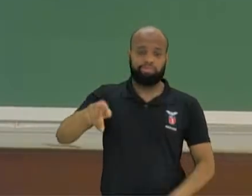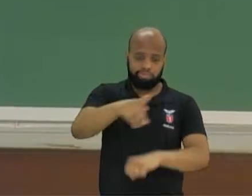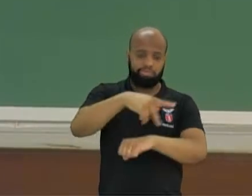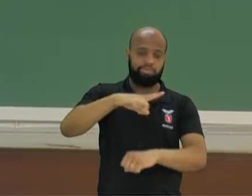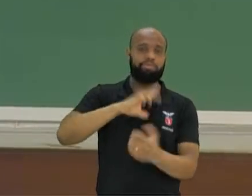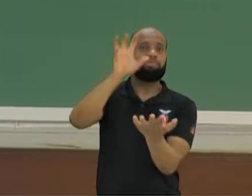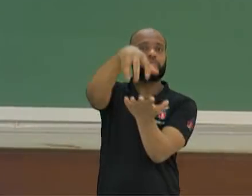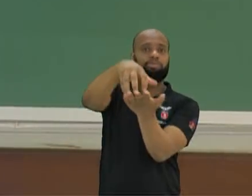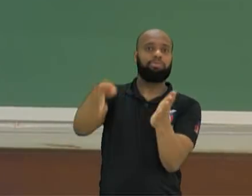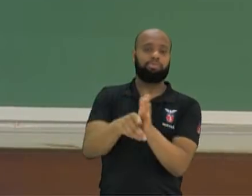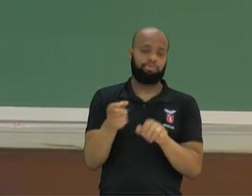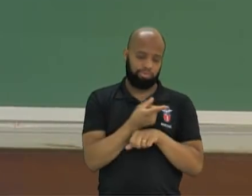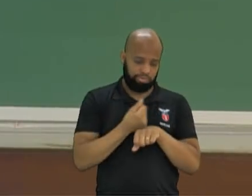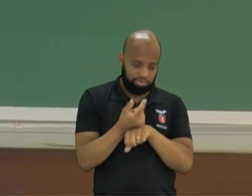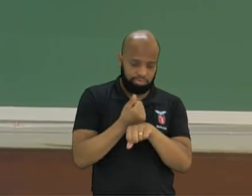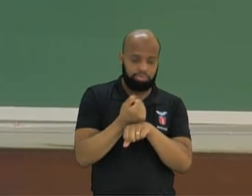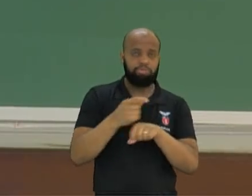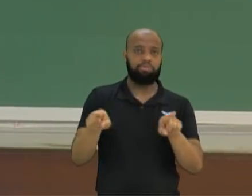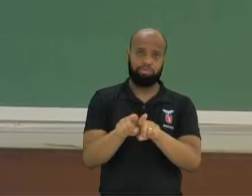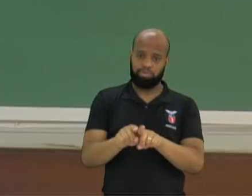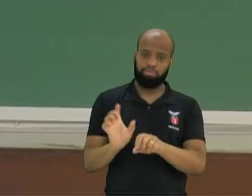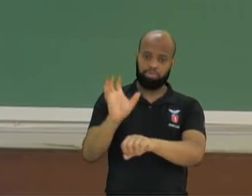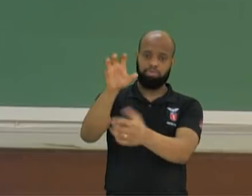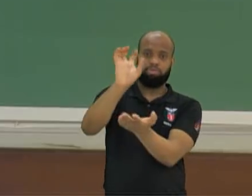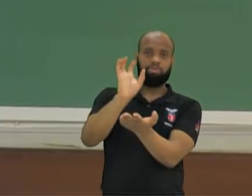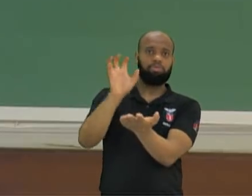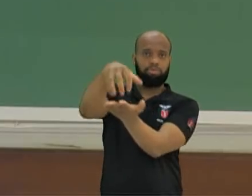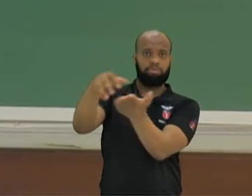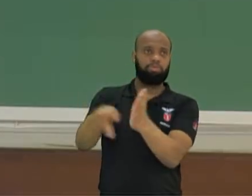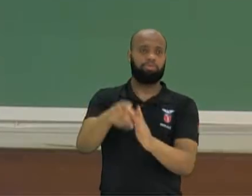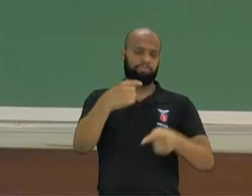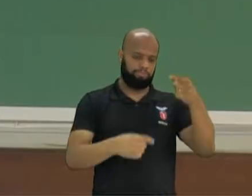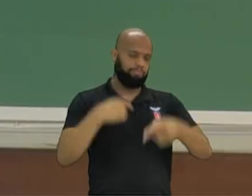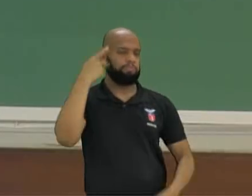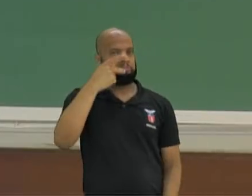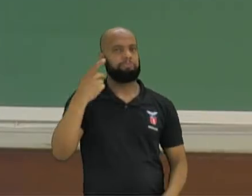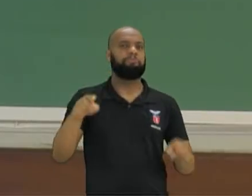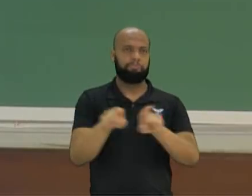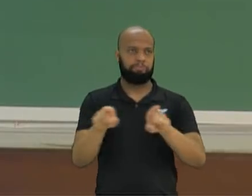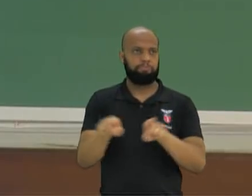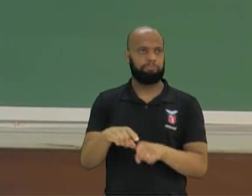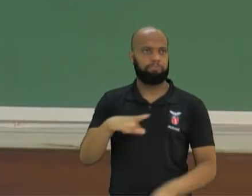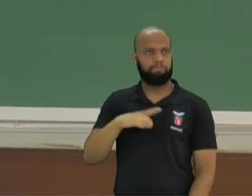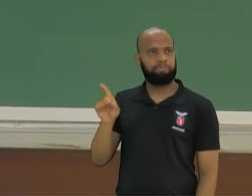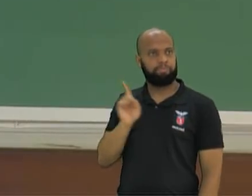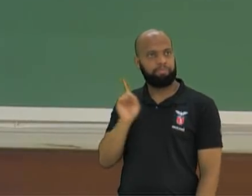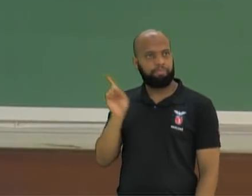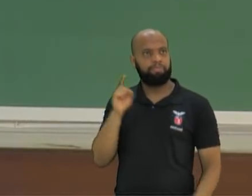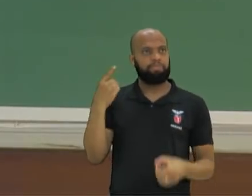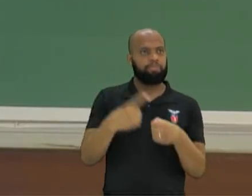centro financeiro ou o seu centro político, né? E aqui em Auckland, palco das